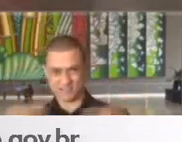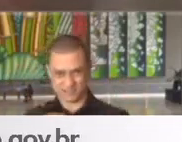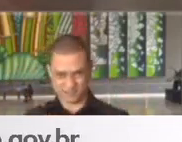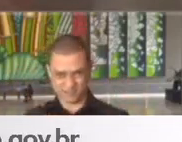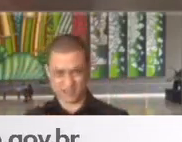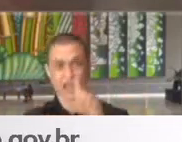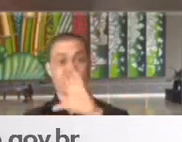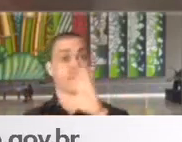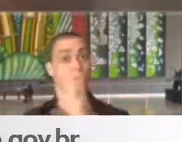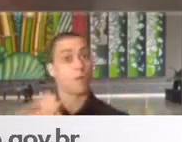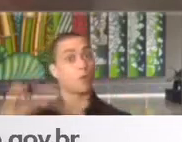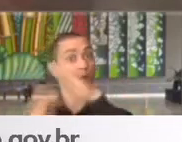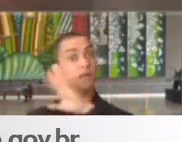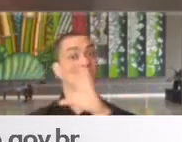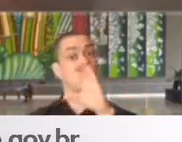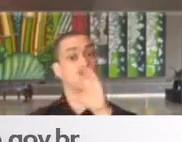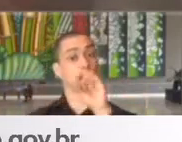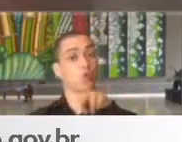Comgás